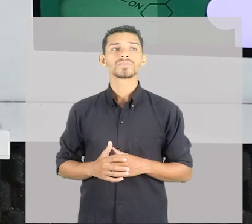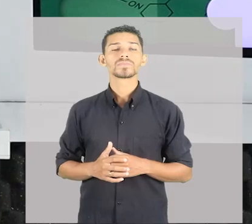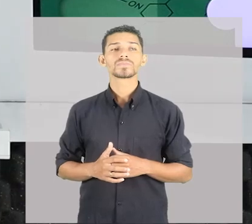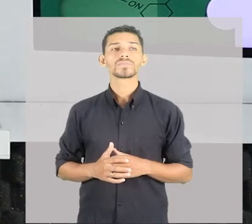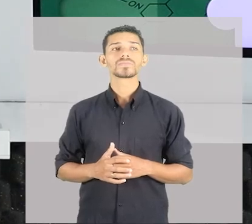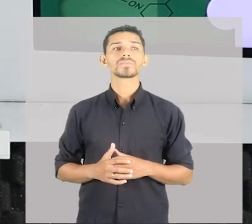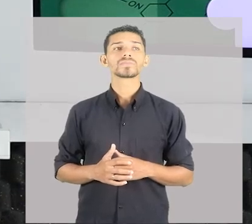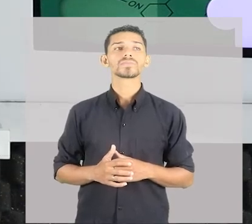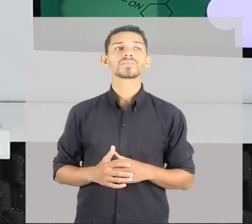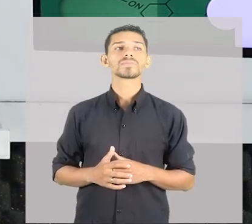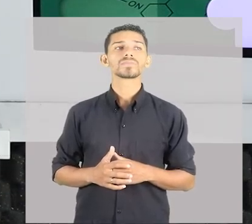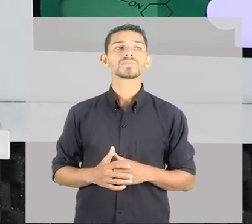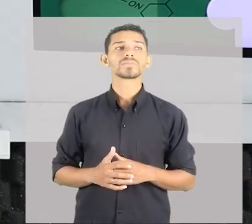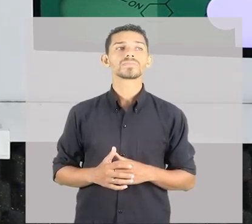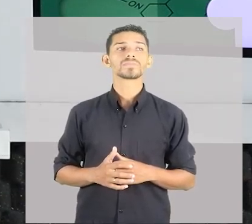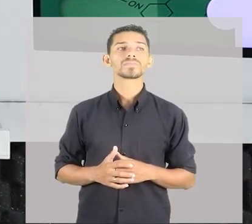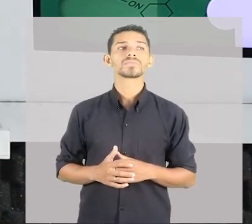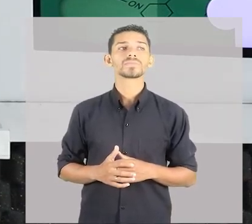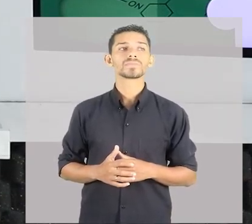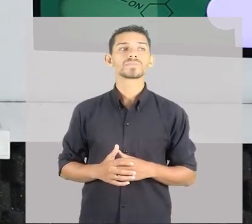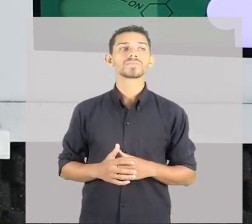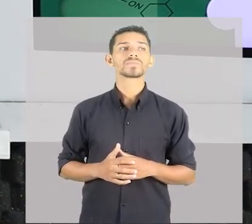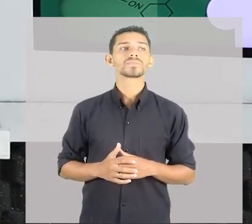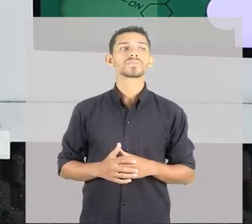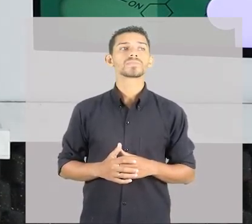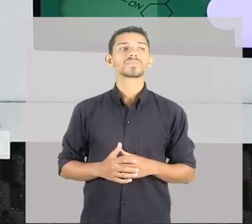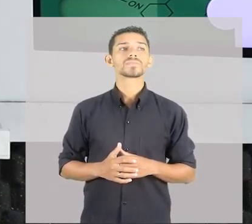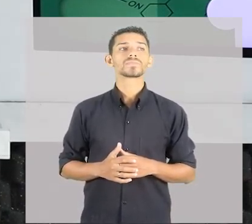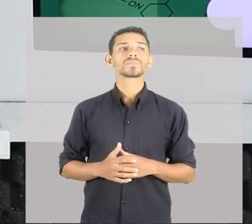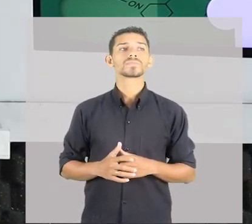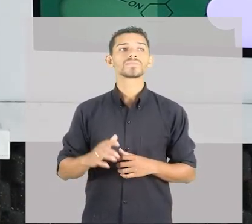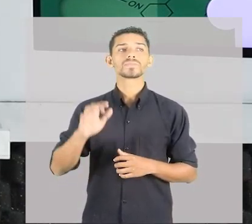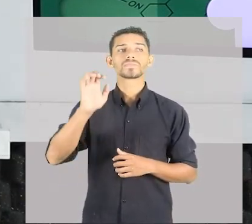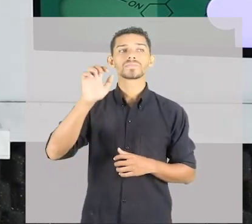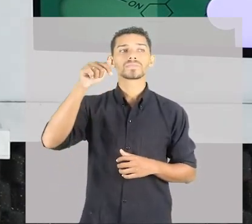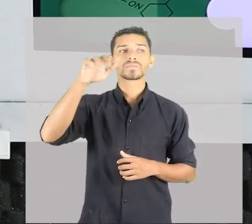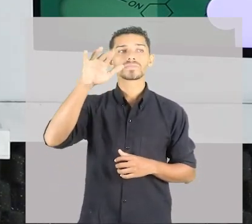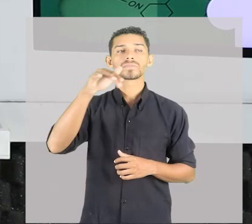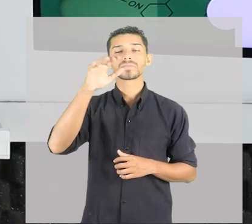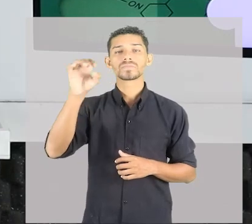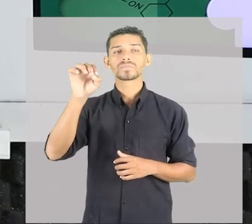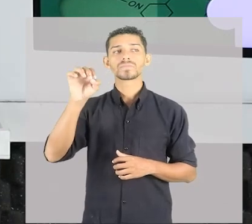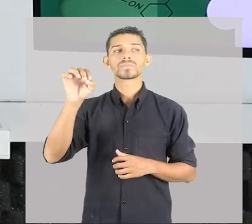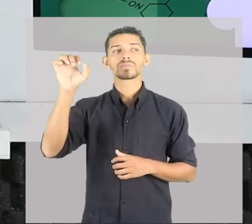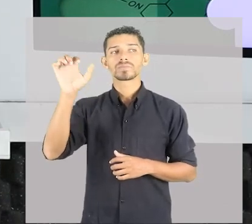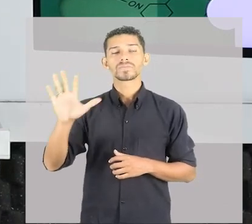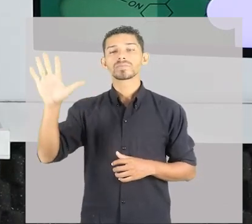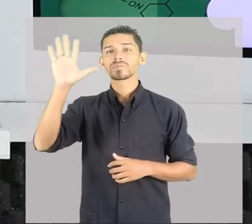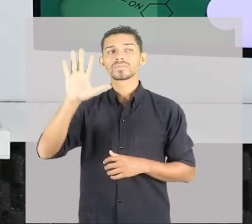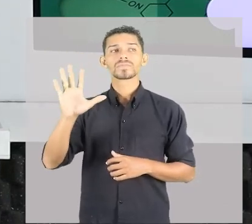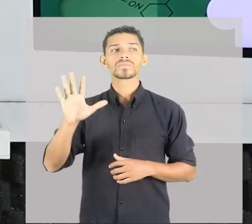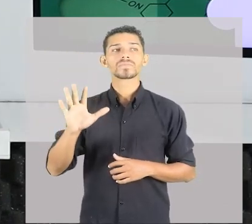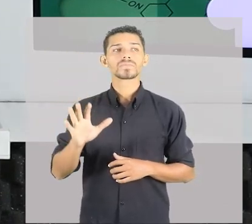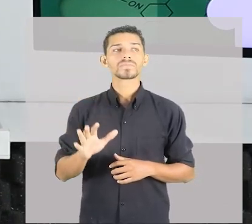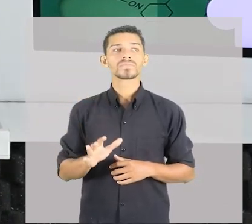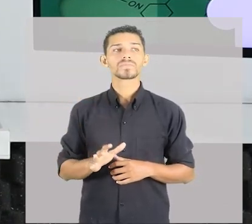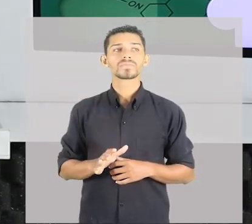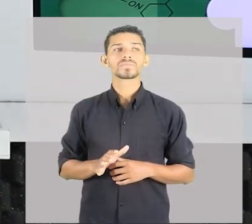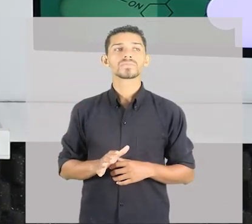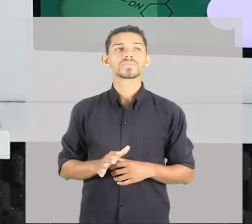temperatura que esses gases se encontram E aí o que que meu filho precisa saber com as equações ou a